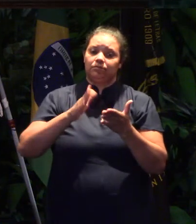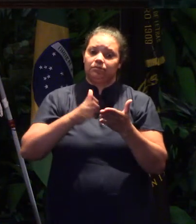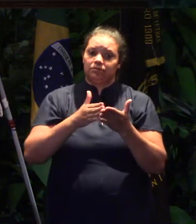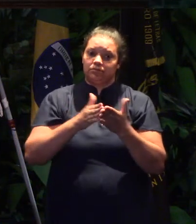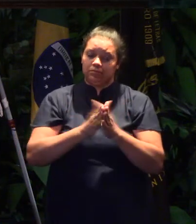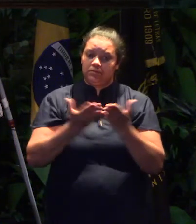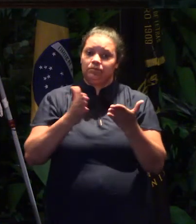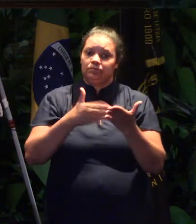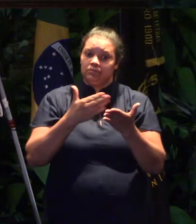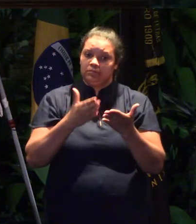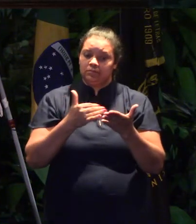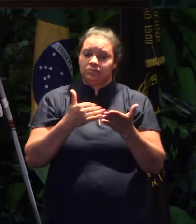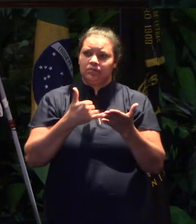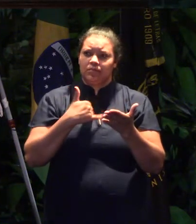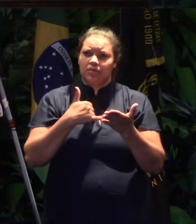ela é muito a memória